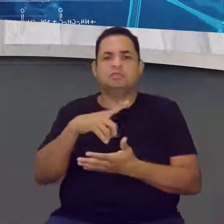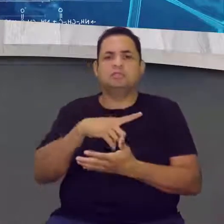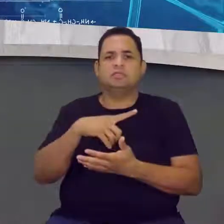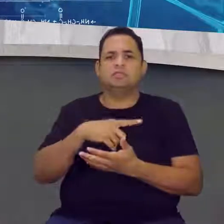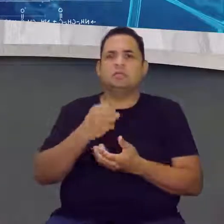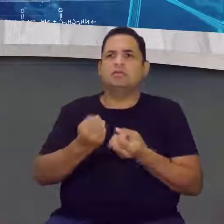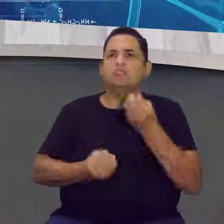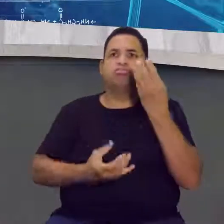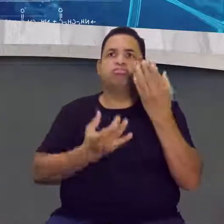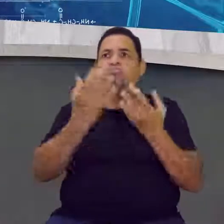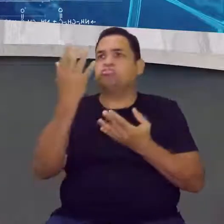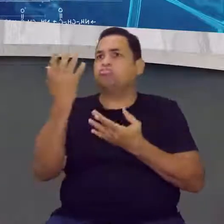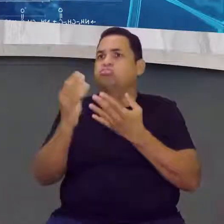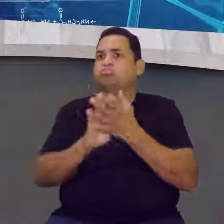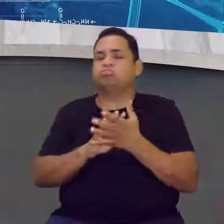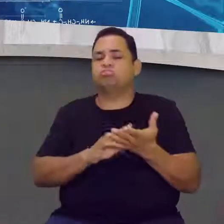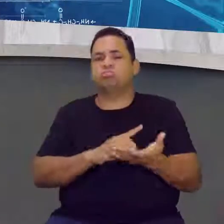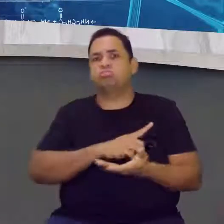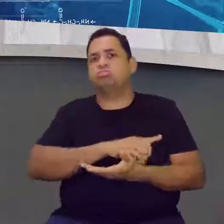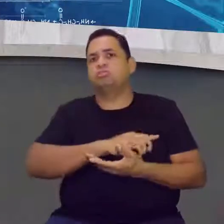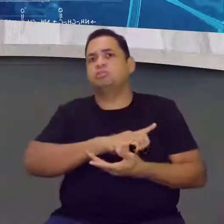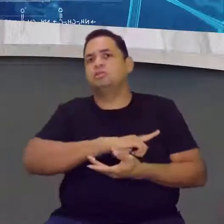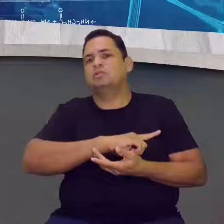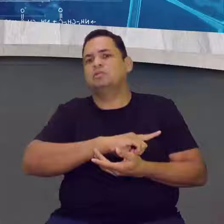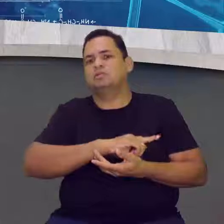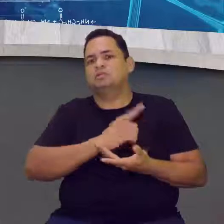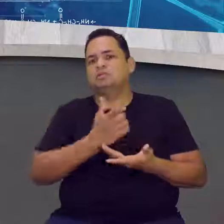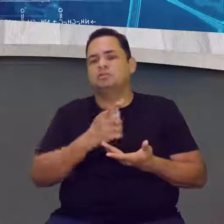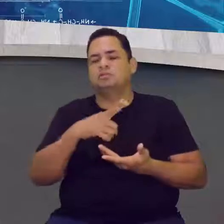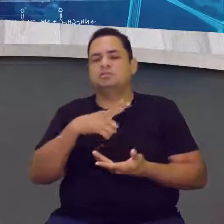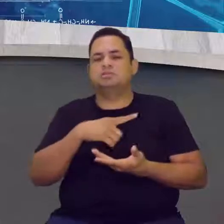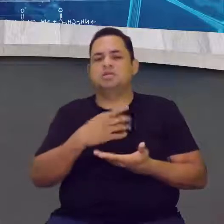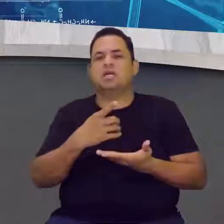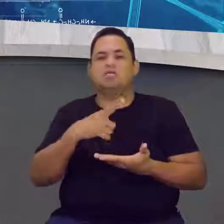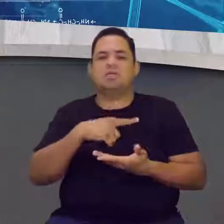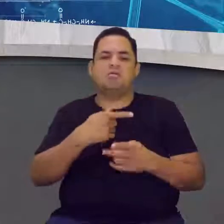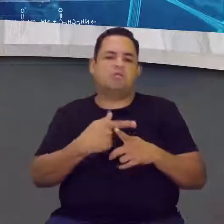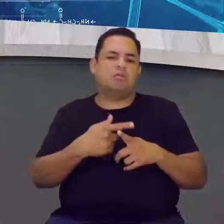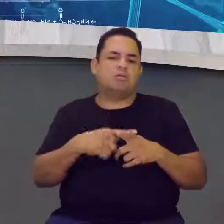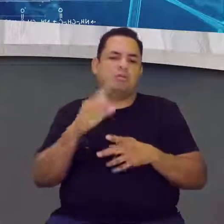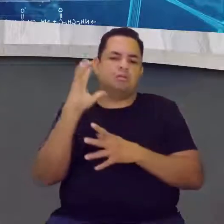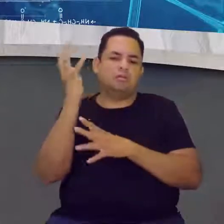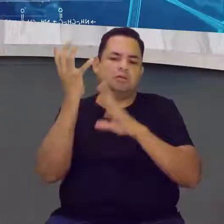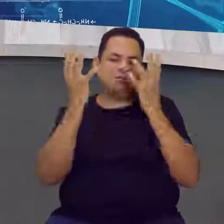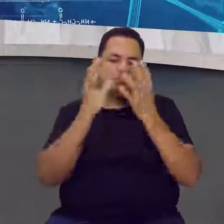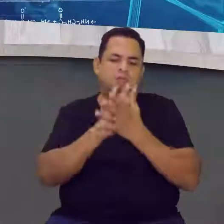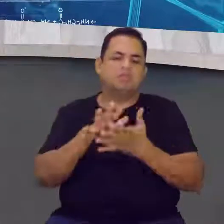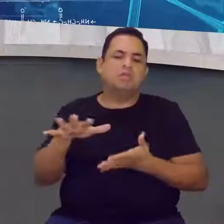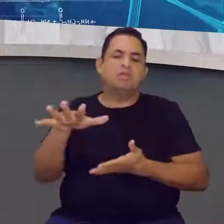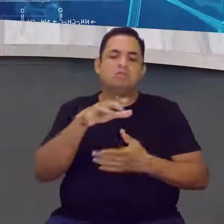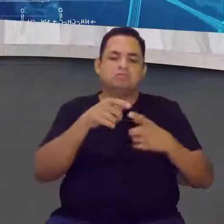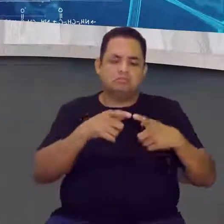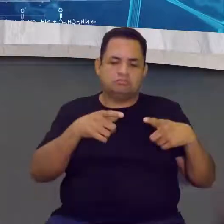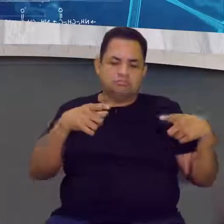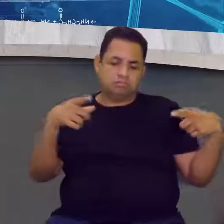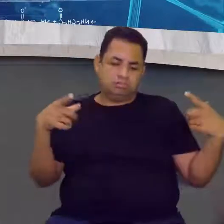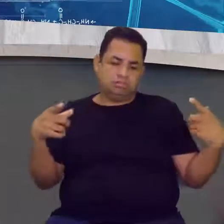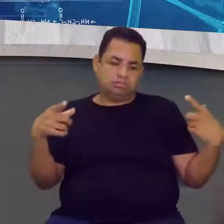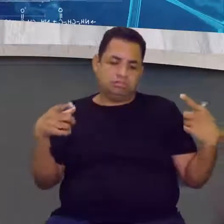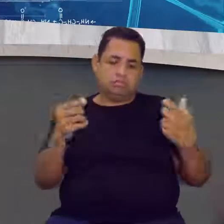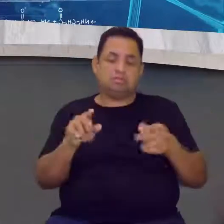aquelas queimadas que passam dias para a gente conseguir resolver. Que aí acaba sendo um problema ambiental de grande porte e de